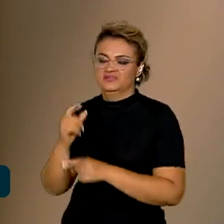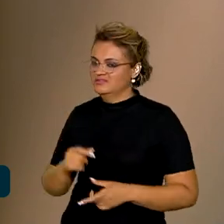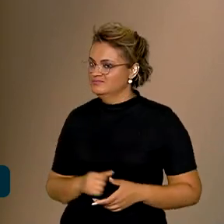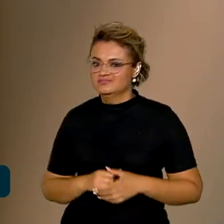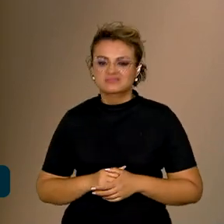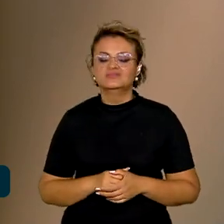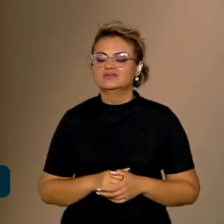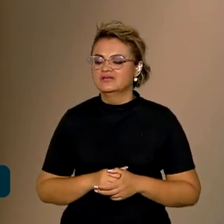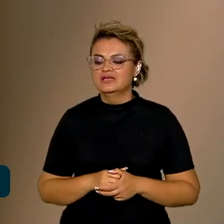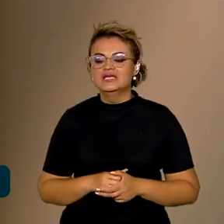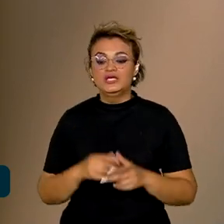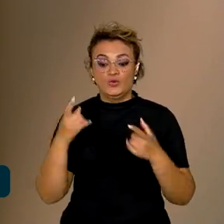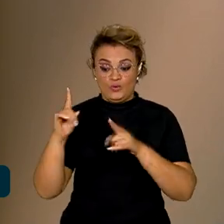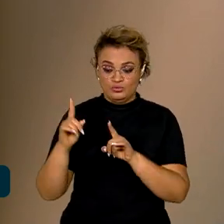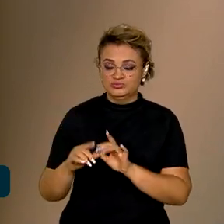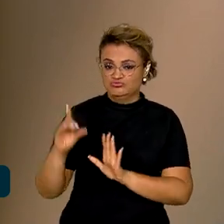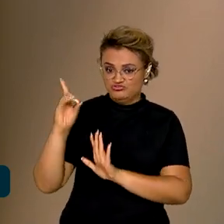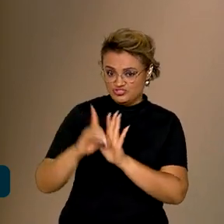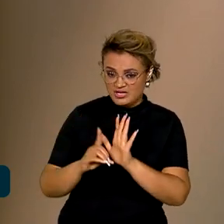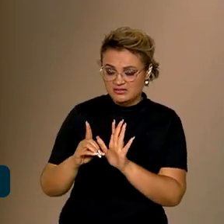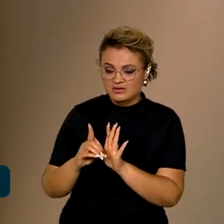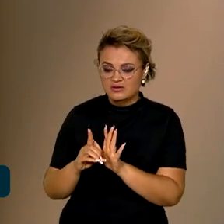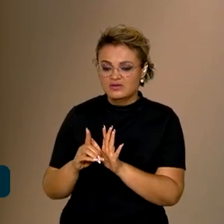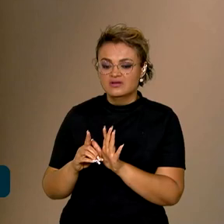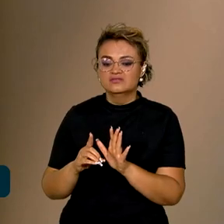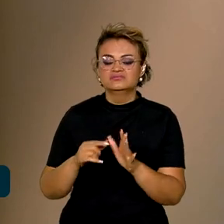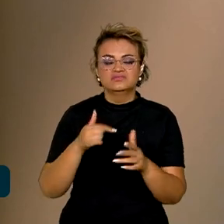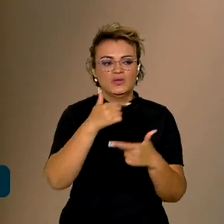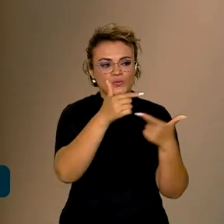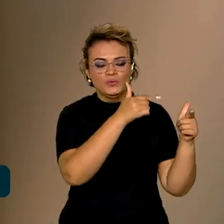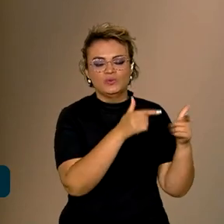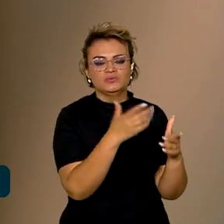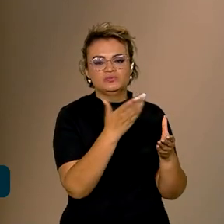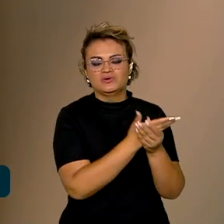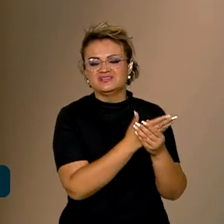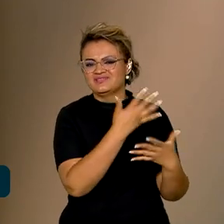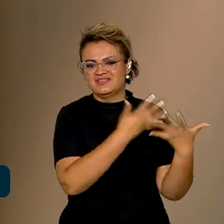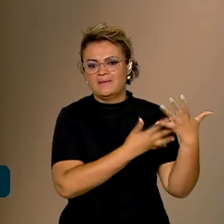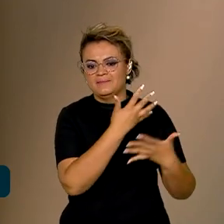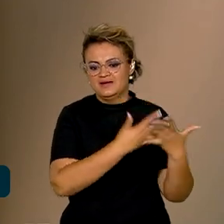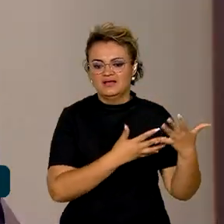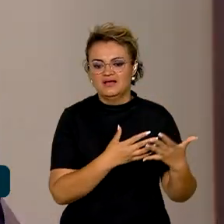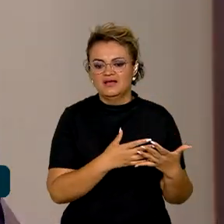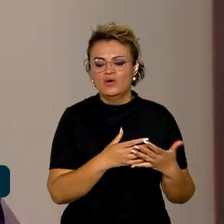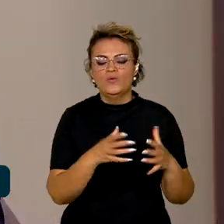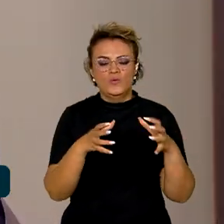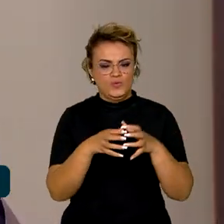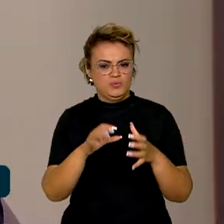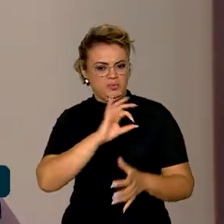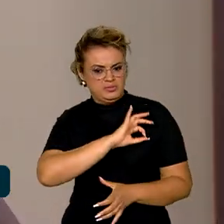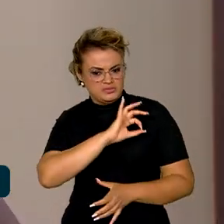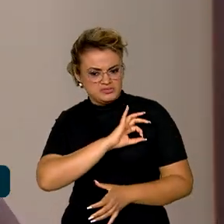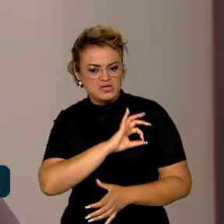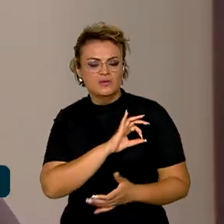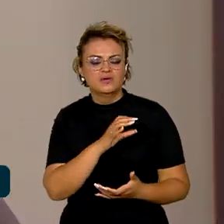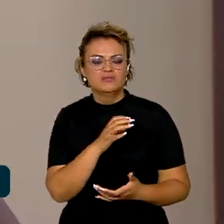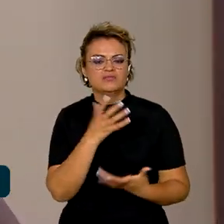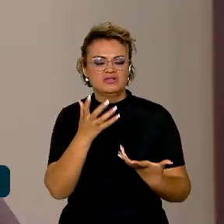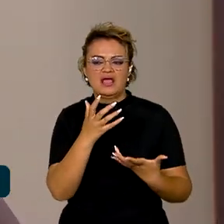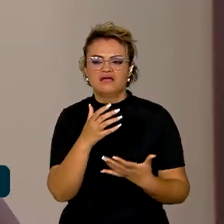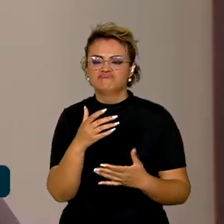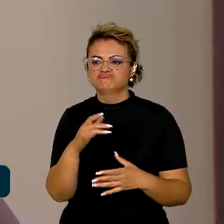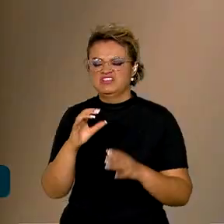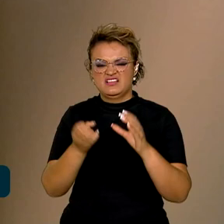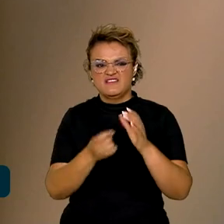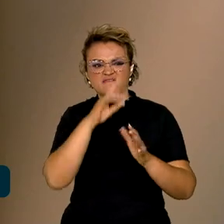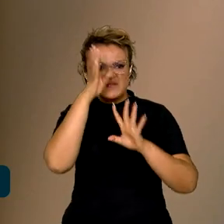violações de direitos podem acarretar as nulidades processuais. Então, não há interesse de ninguém, nem das forças policiais, gerar